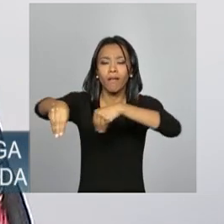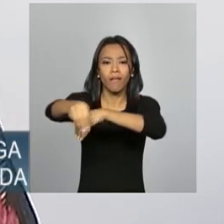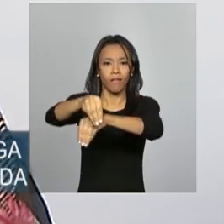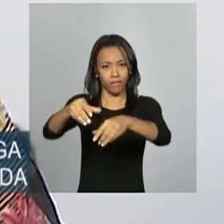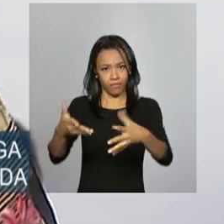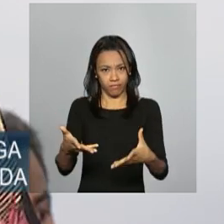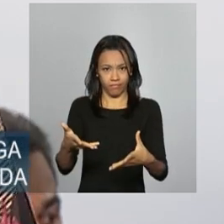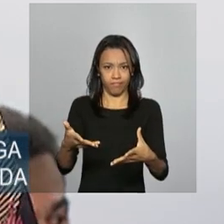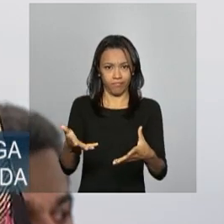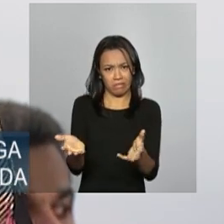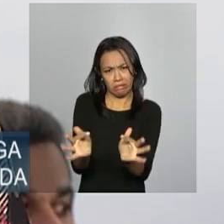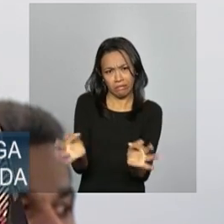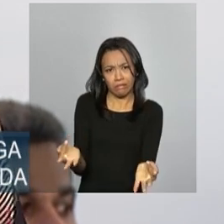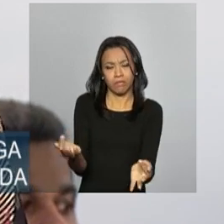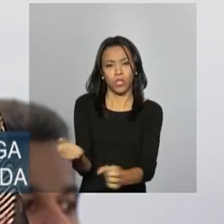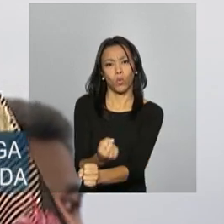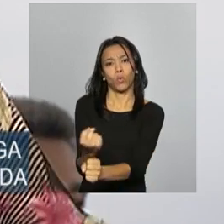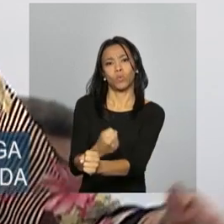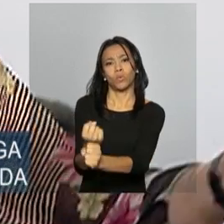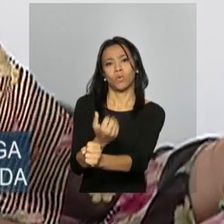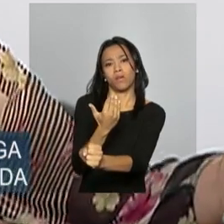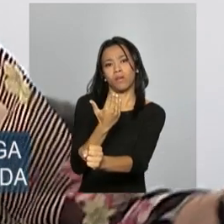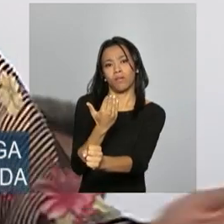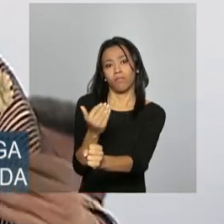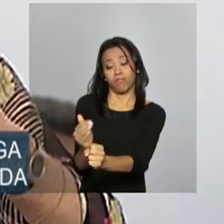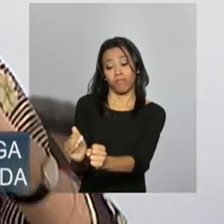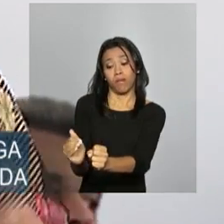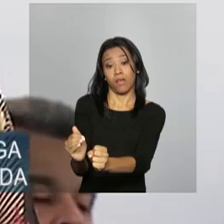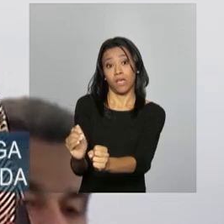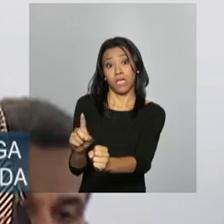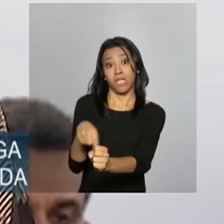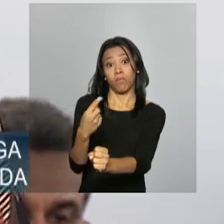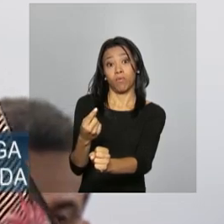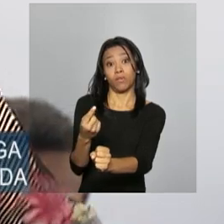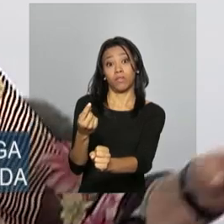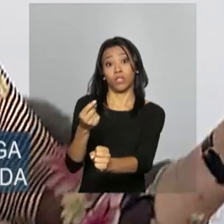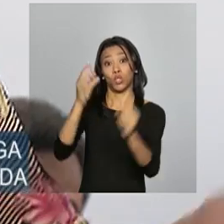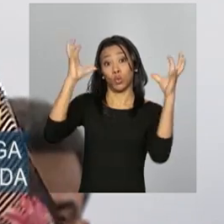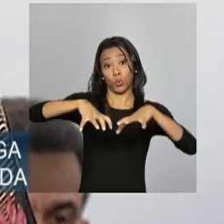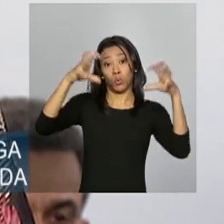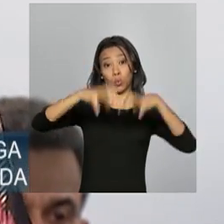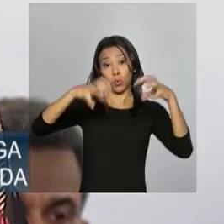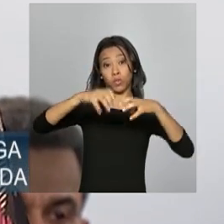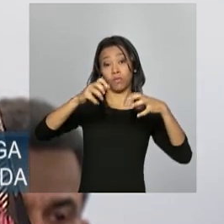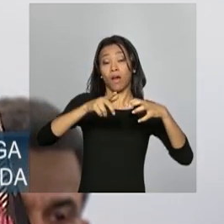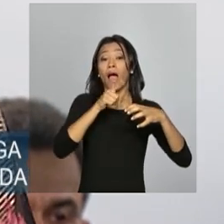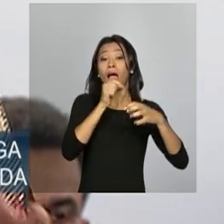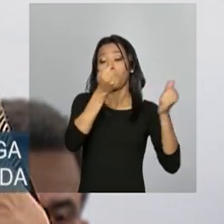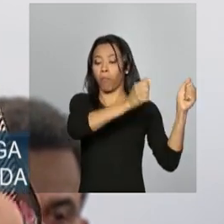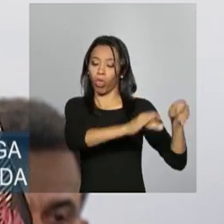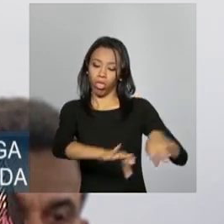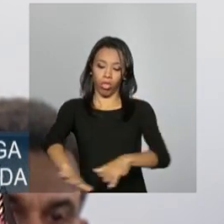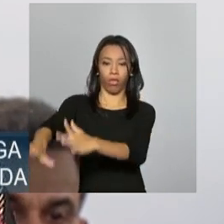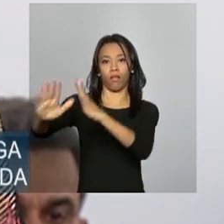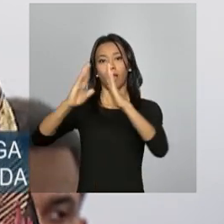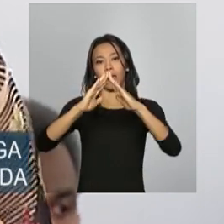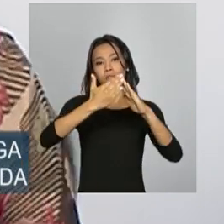e fazer uma construção que podia ser levada pela enchente, pelas enxurradas ou